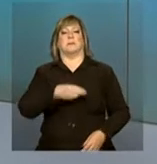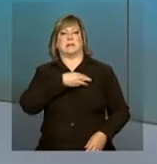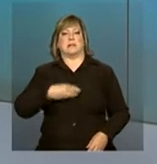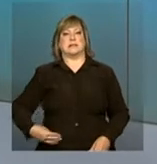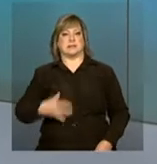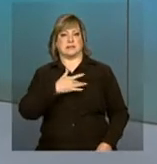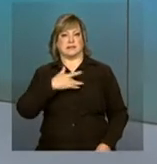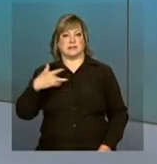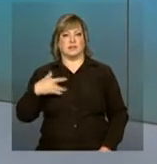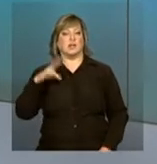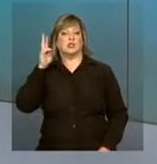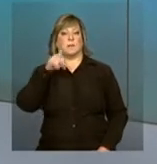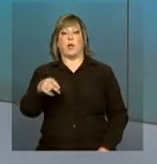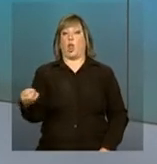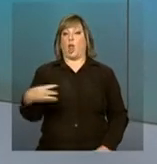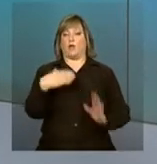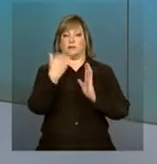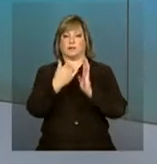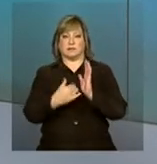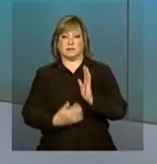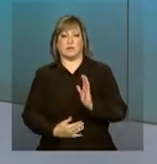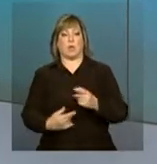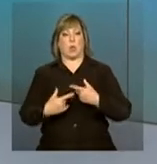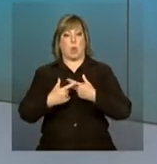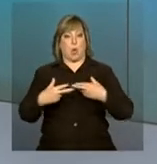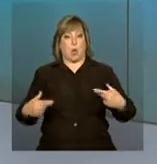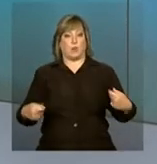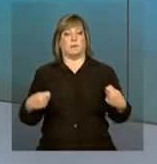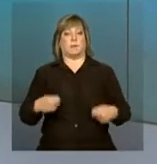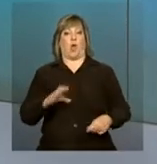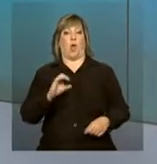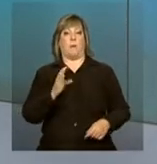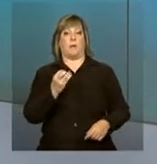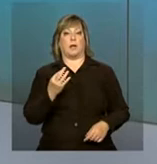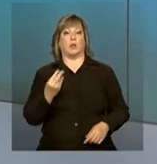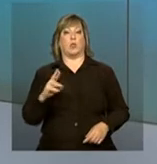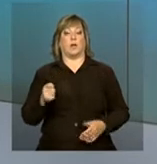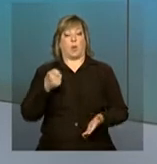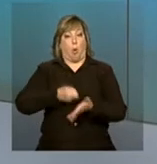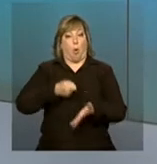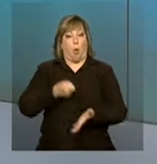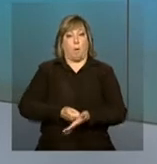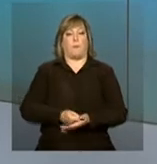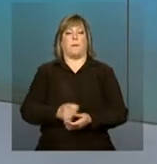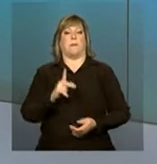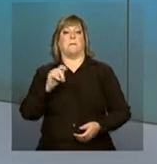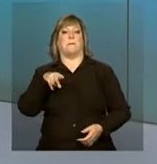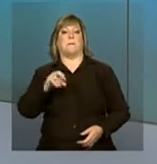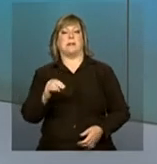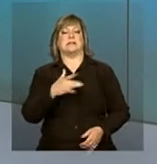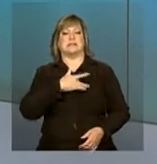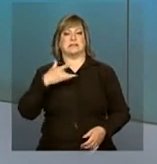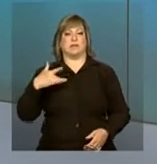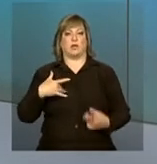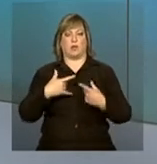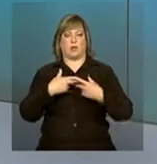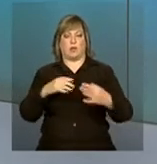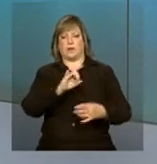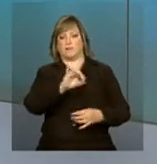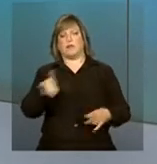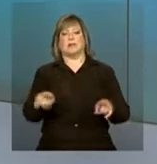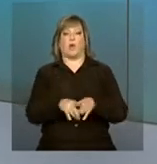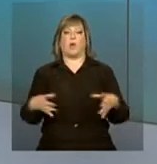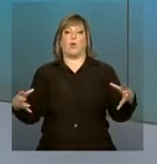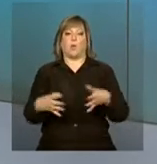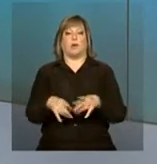Alexandre Padilha, sobre a nova lista de procedimentos que devem ter cobertura obrigatória dos planos de saúde individuais e coletivos